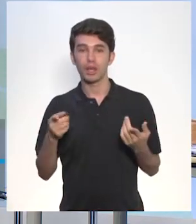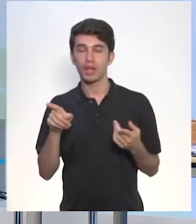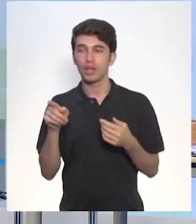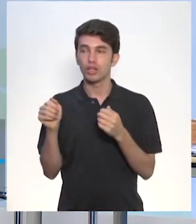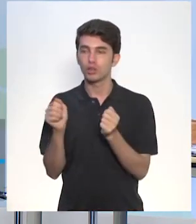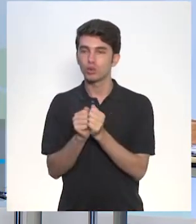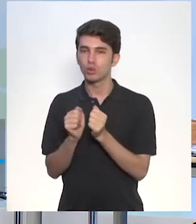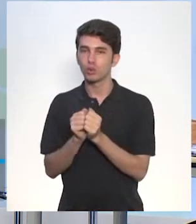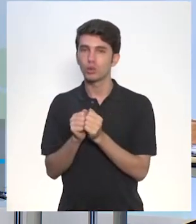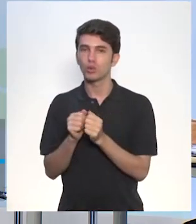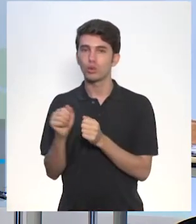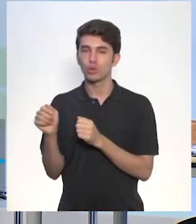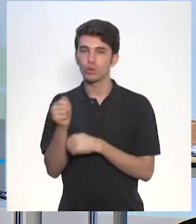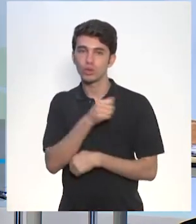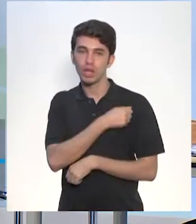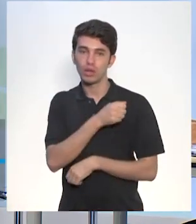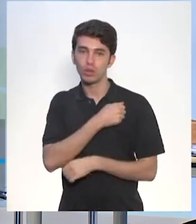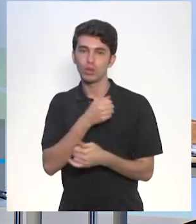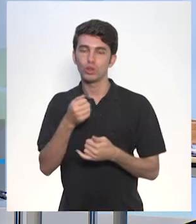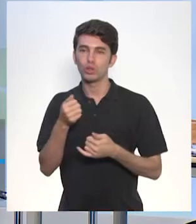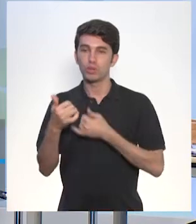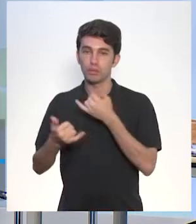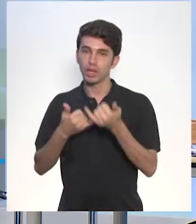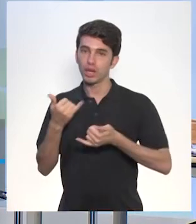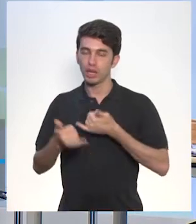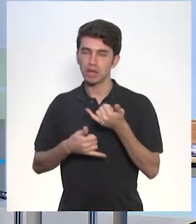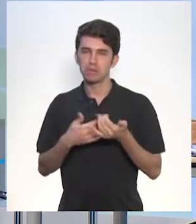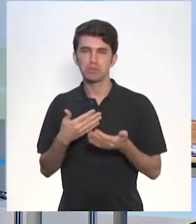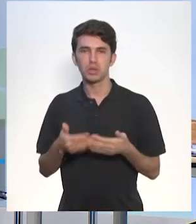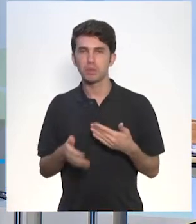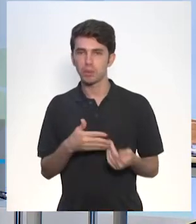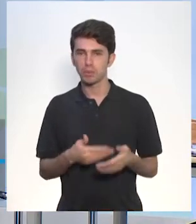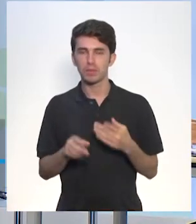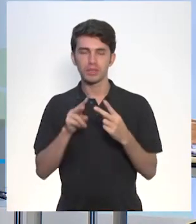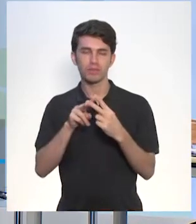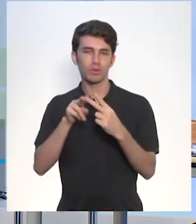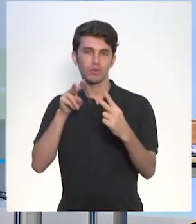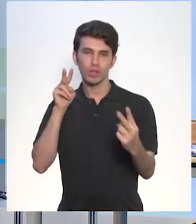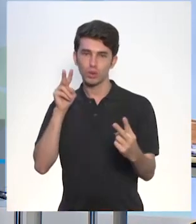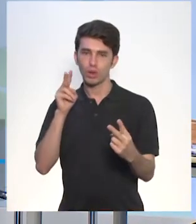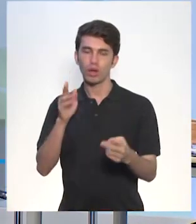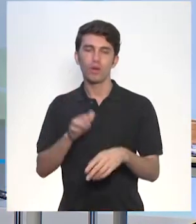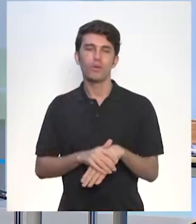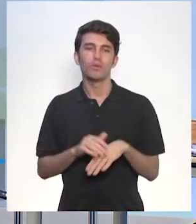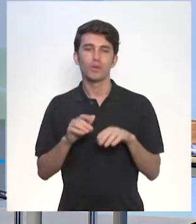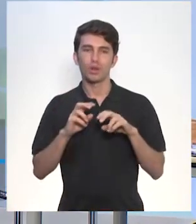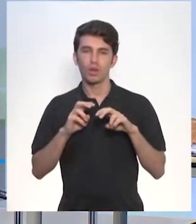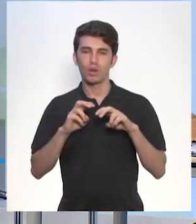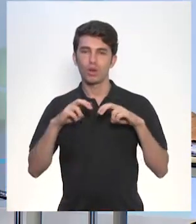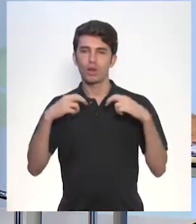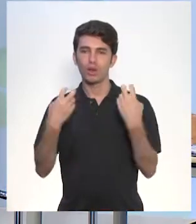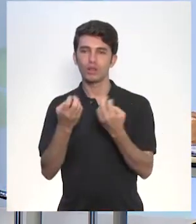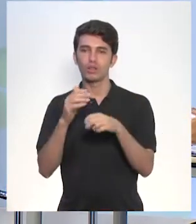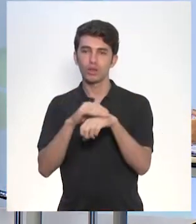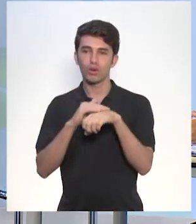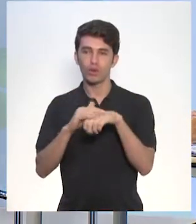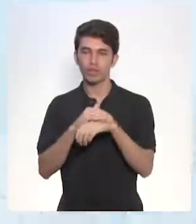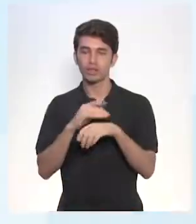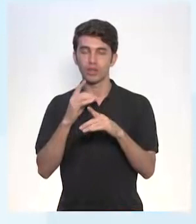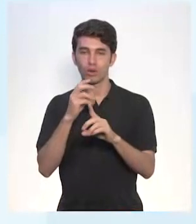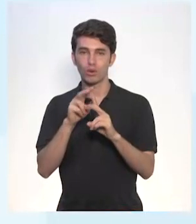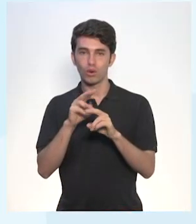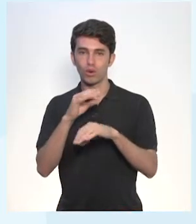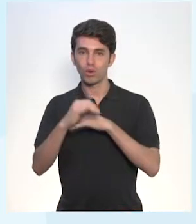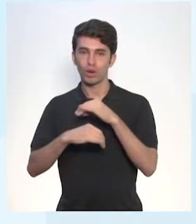os alunos, mesmo que seja remotamente, numa roda de conversa online. Então, olhem lá. Os cartões.